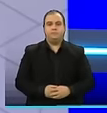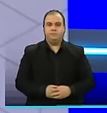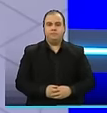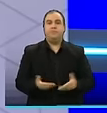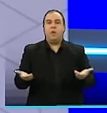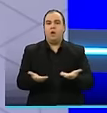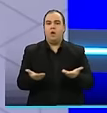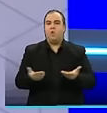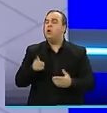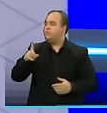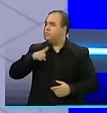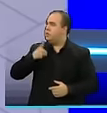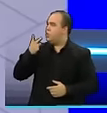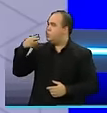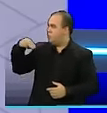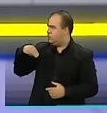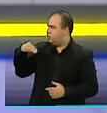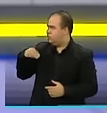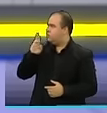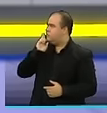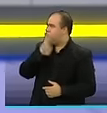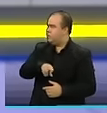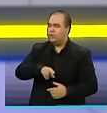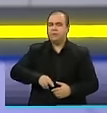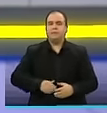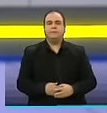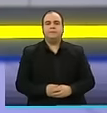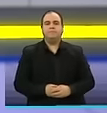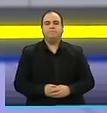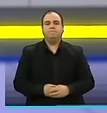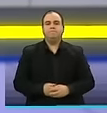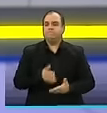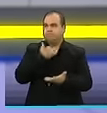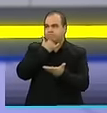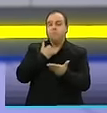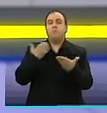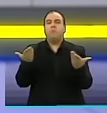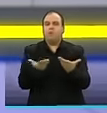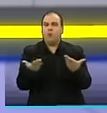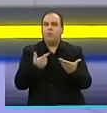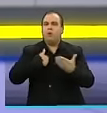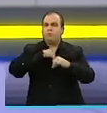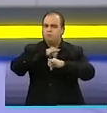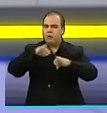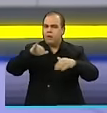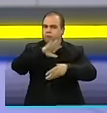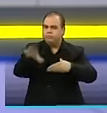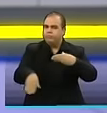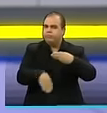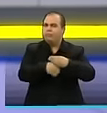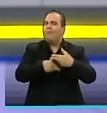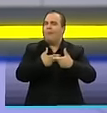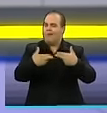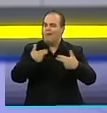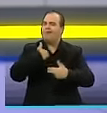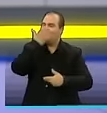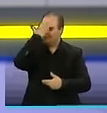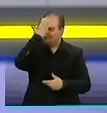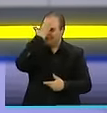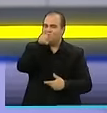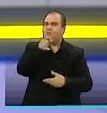Candidata Tabata, 2 minutos para a resposta. Perdão. Datena, primeiro eu queria ressaltar uma coisa que eu tenho certeza que você já